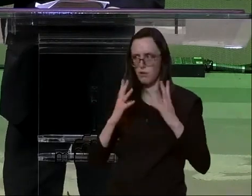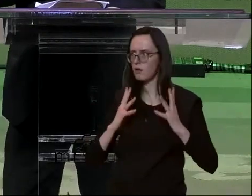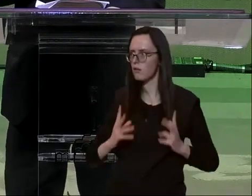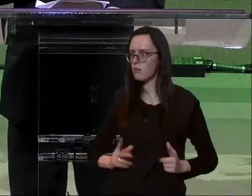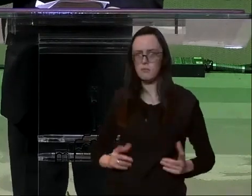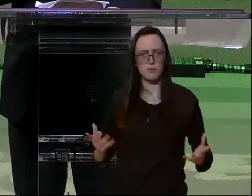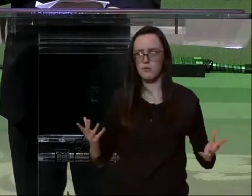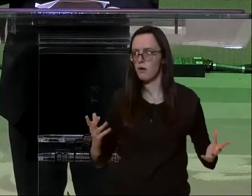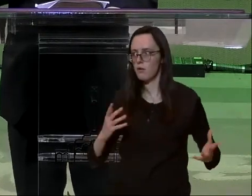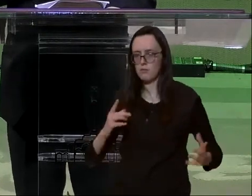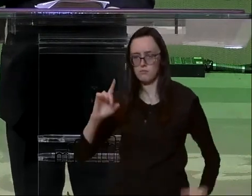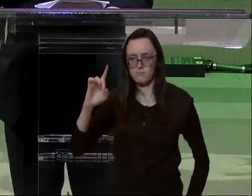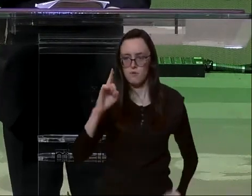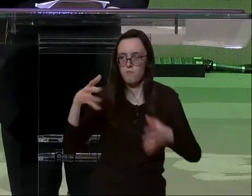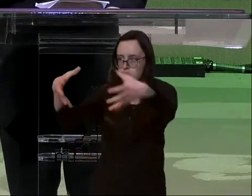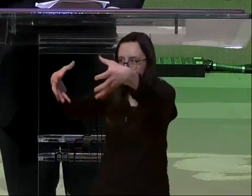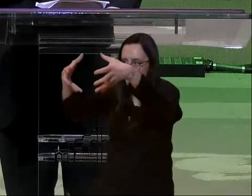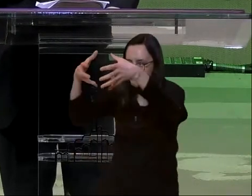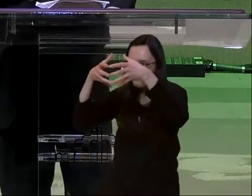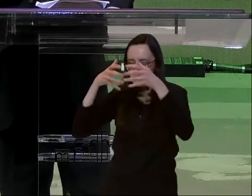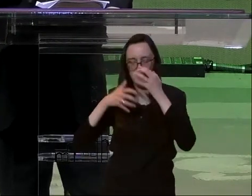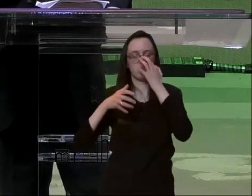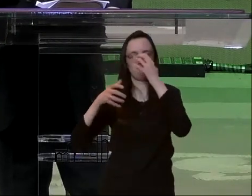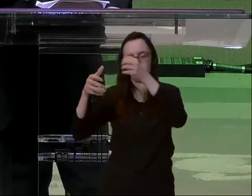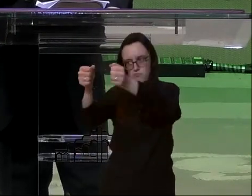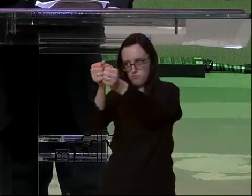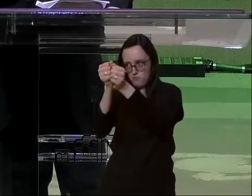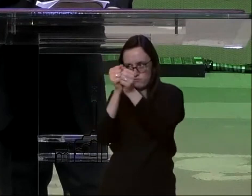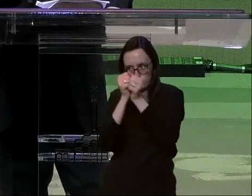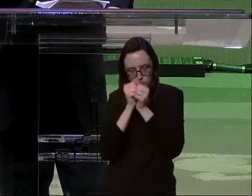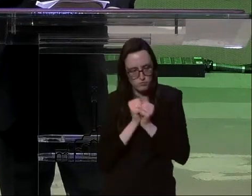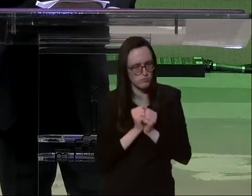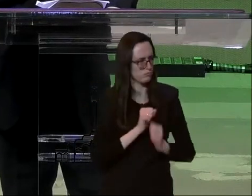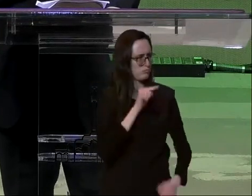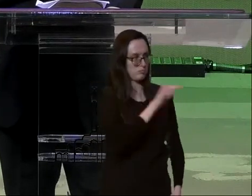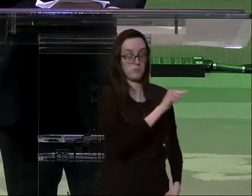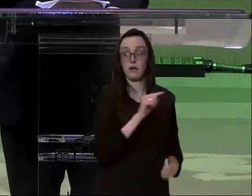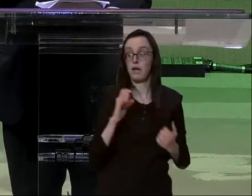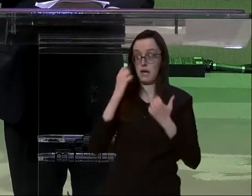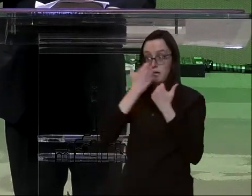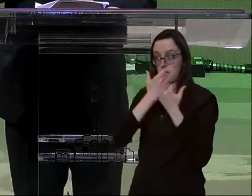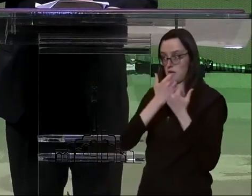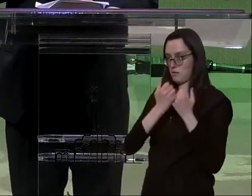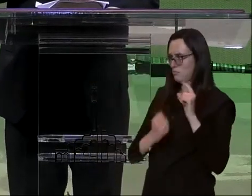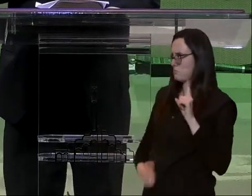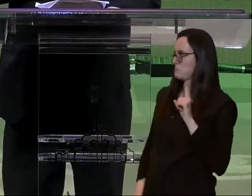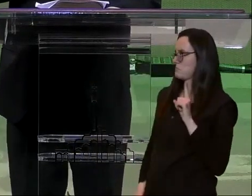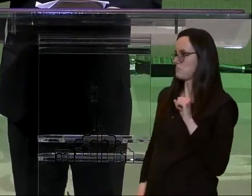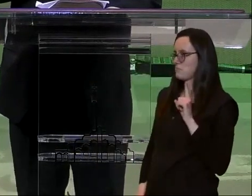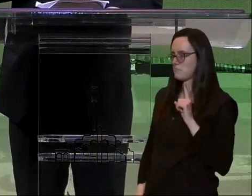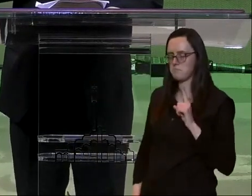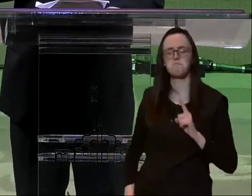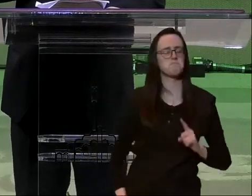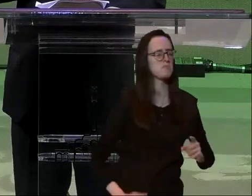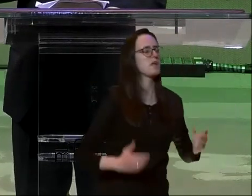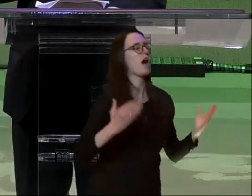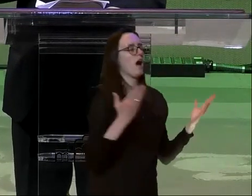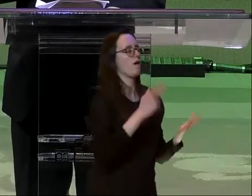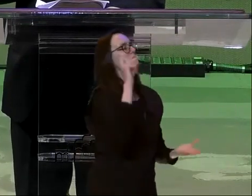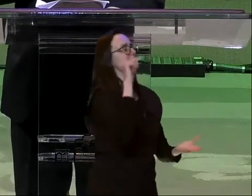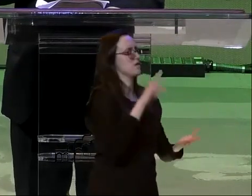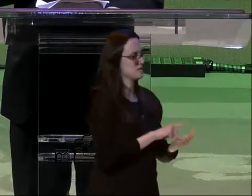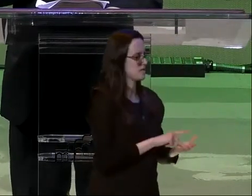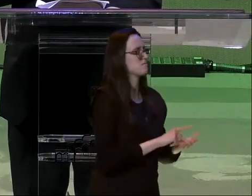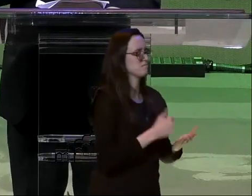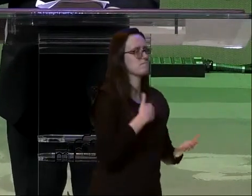Deus, ele e toda a sua comitiva. Veio, pôs-se diante dele e disse: eis que agora reconheço